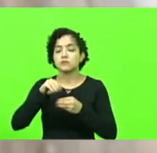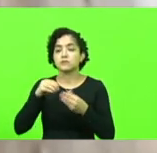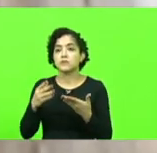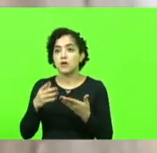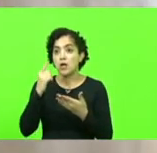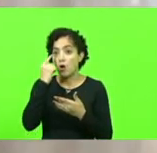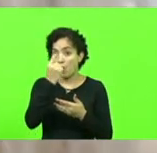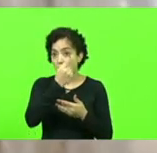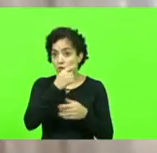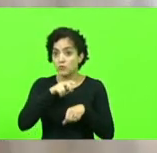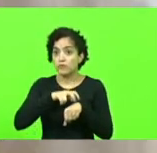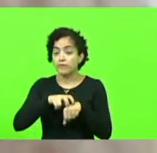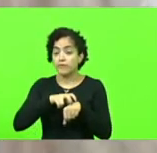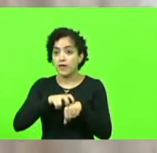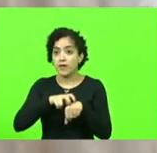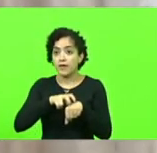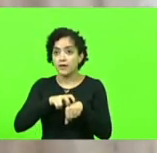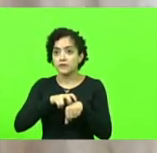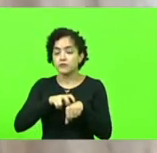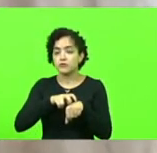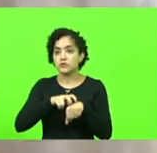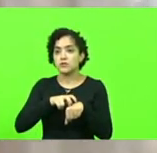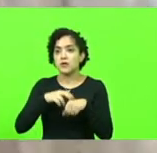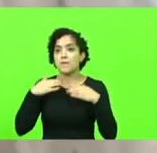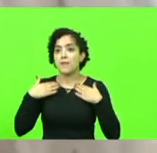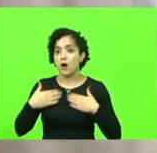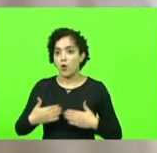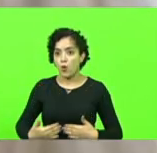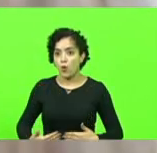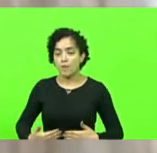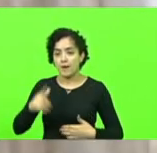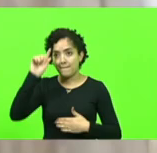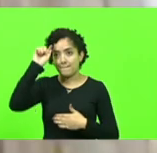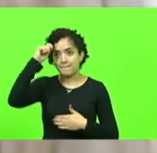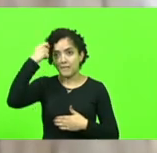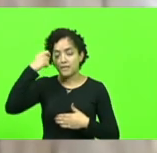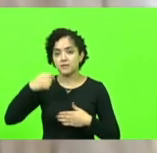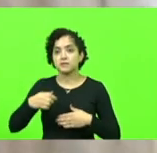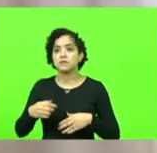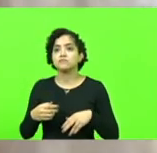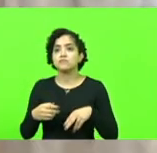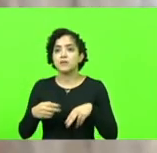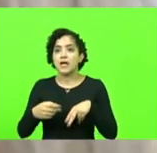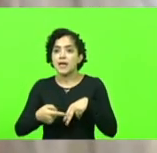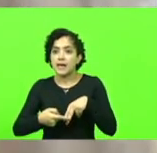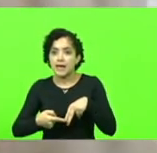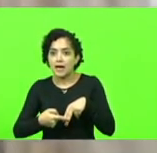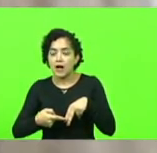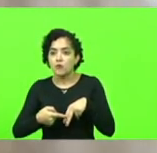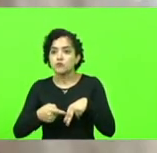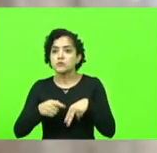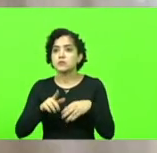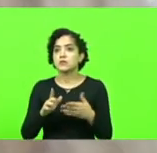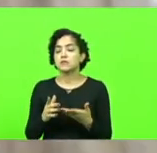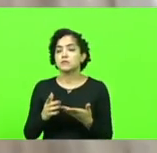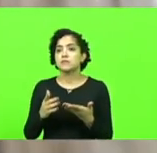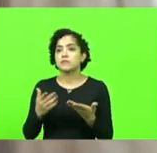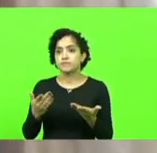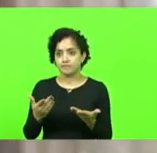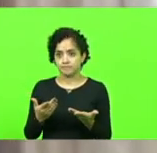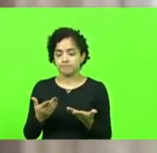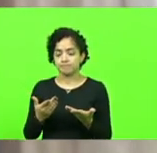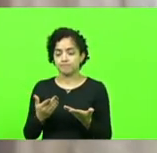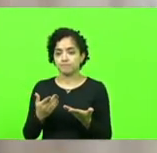verdes. Roupa que eu estou usando hoje é uma blusa preta e calça jeans. Altura,